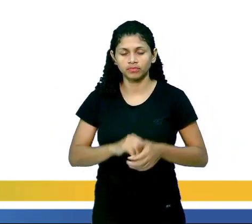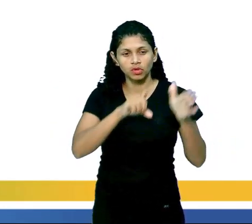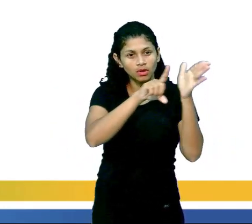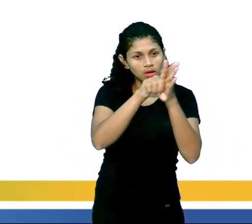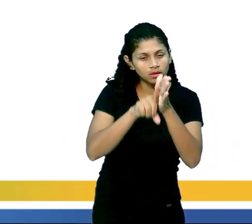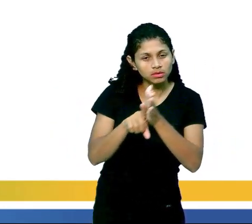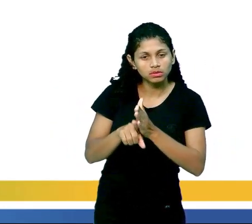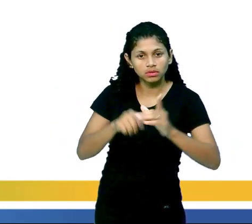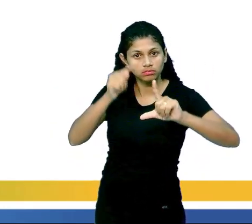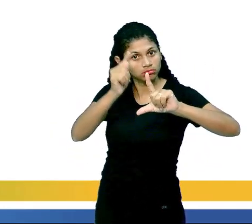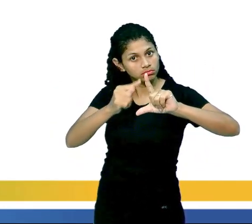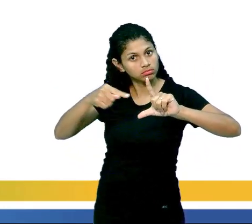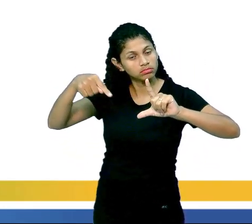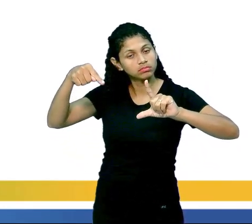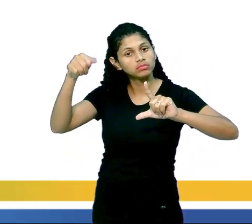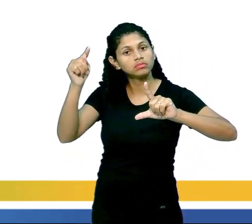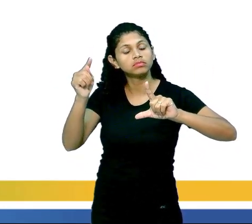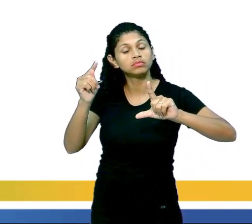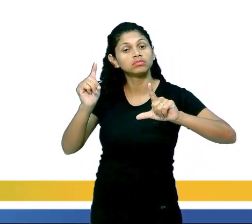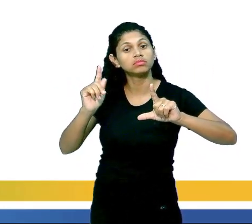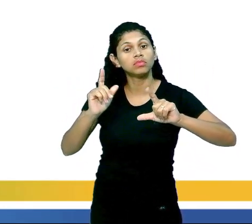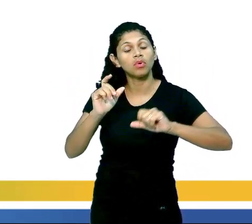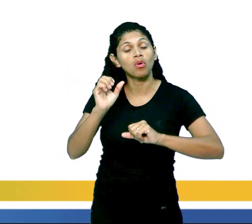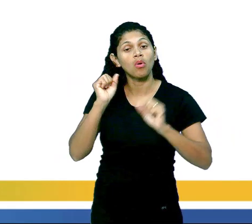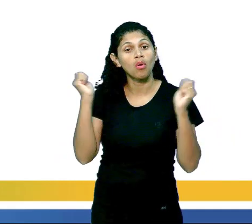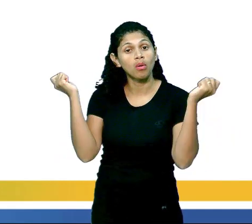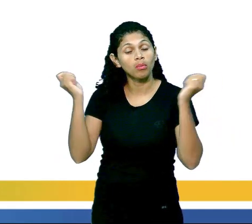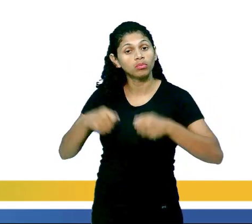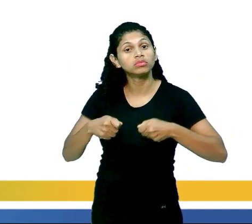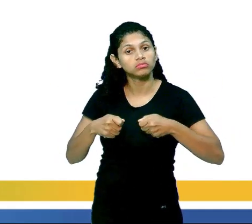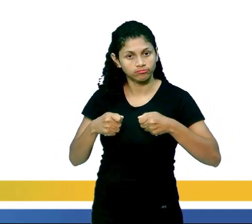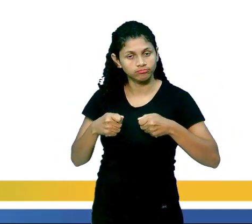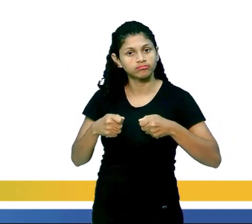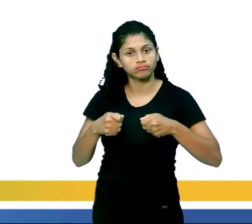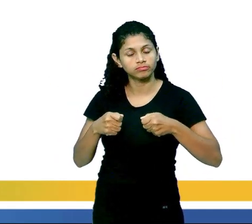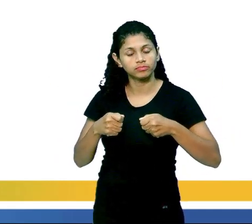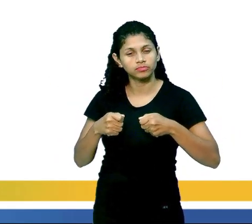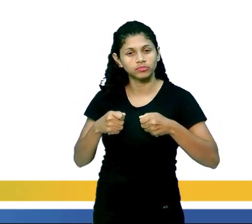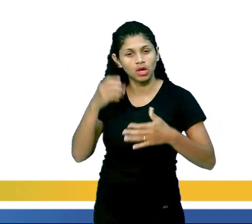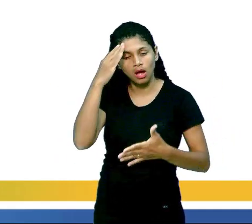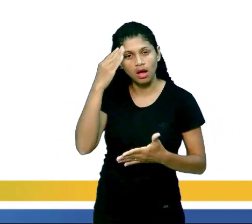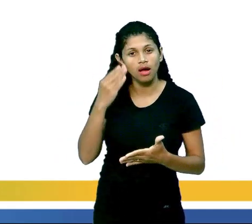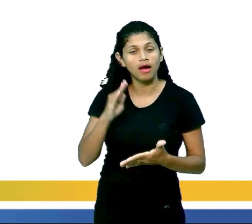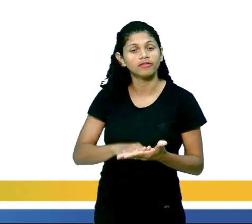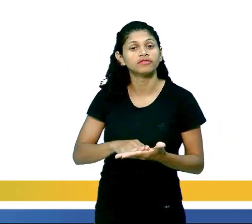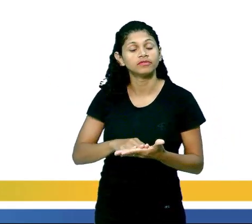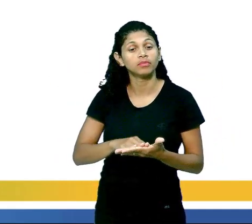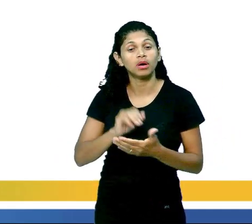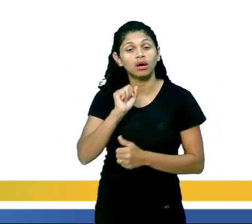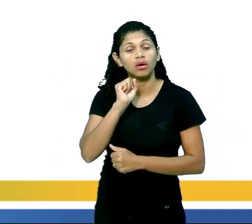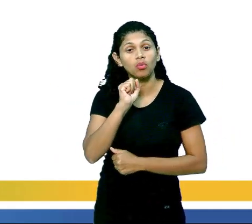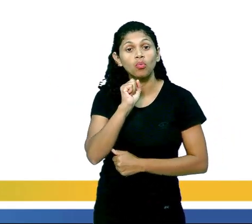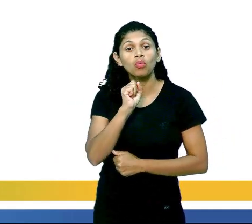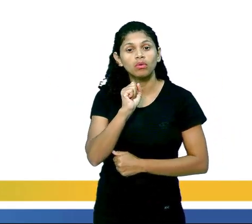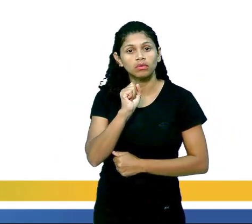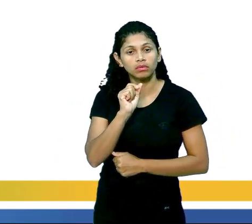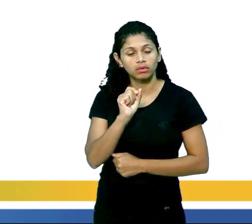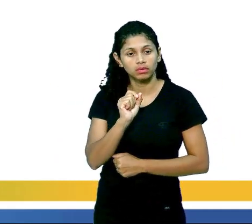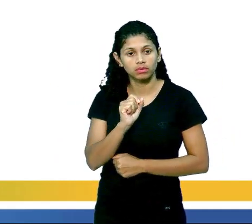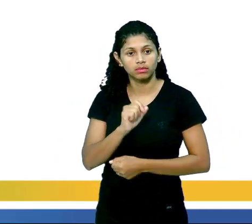Analisando o gráfico acima, podemos afirmar que para esse intervalo, essa função